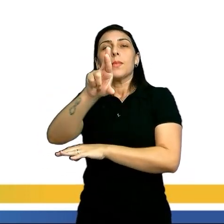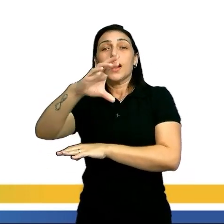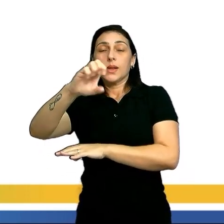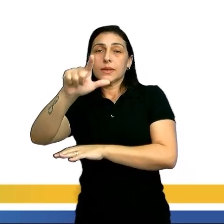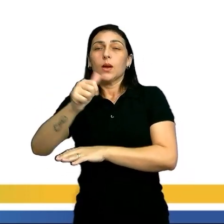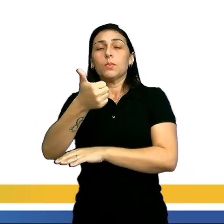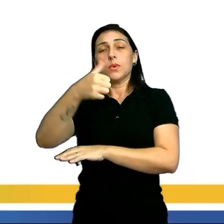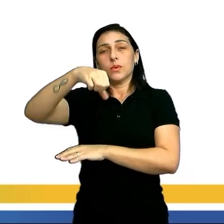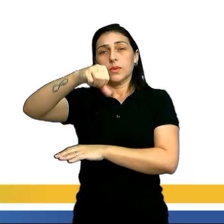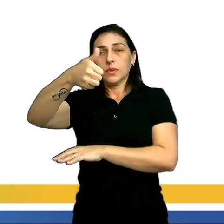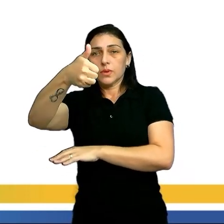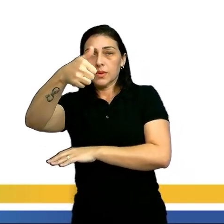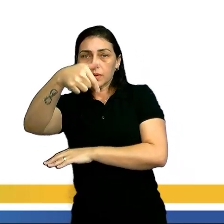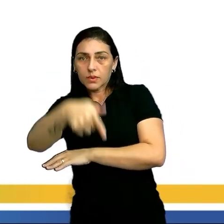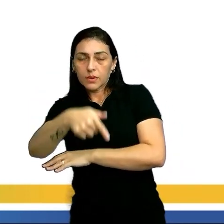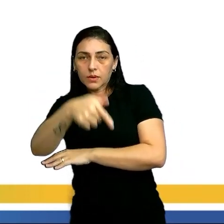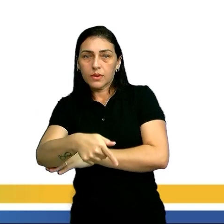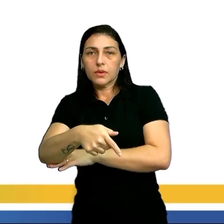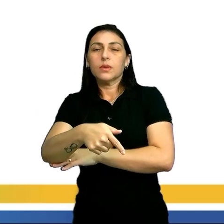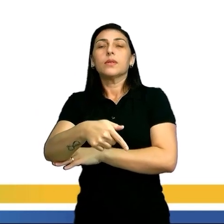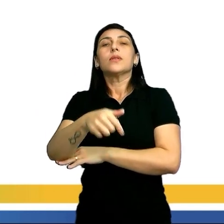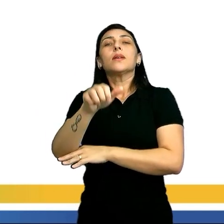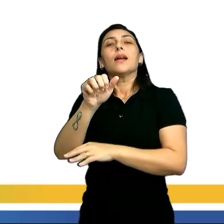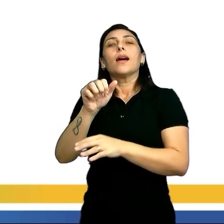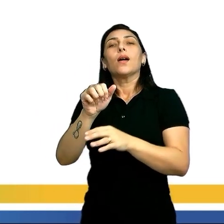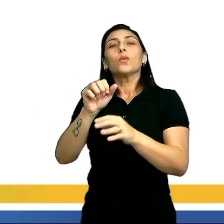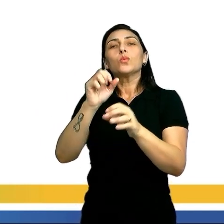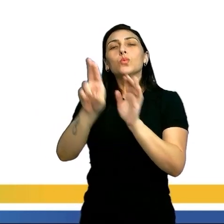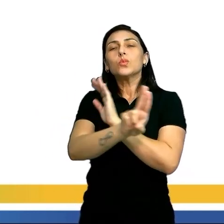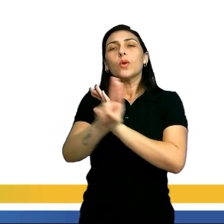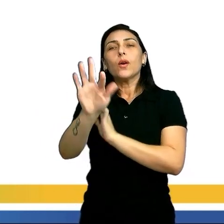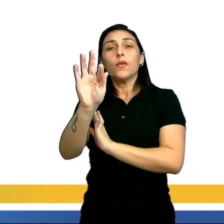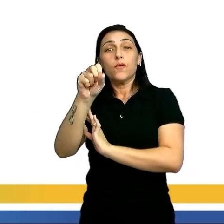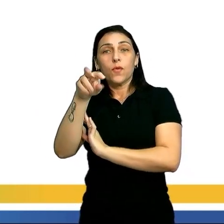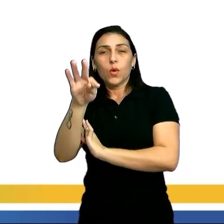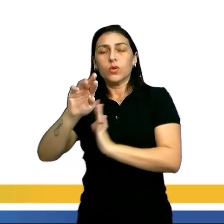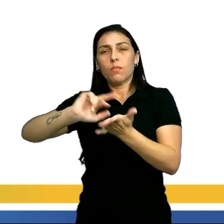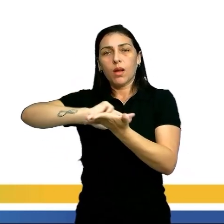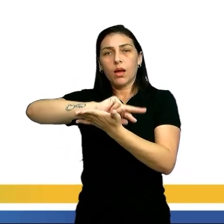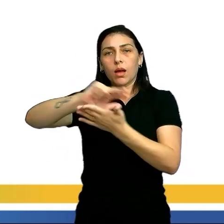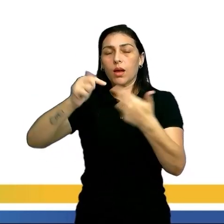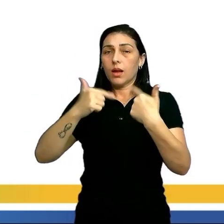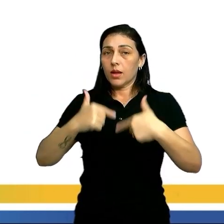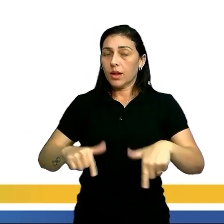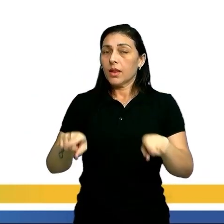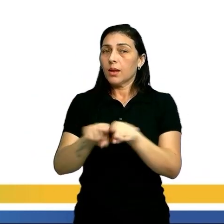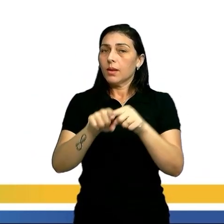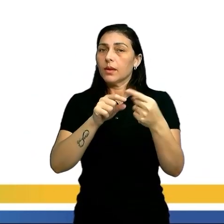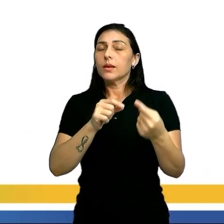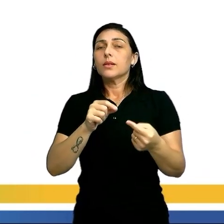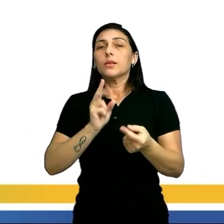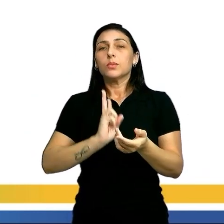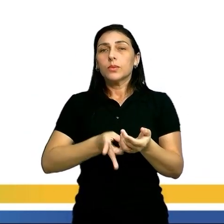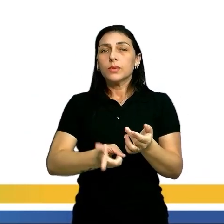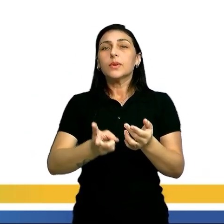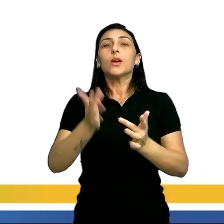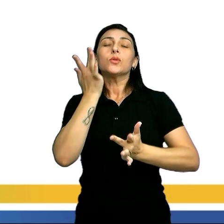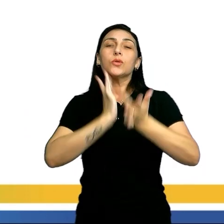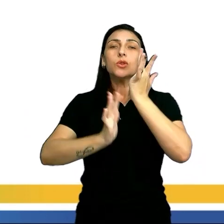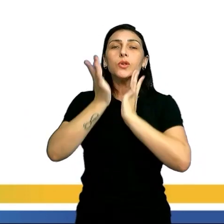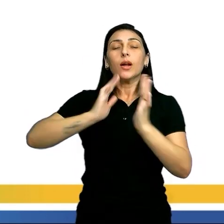em 1917, na obra A Fonte. Uso de múltiplas linguagens ao mesmo tempo,